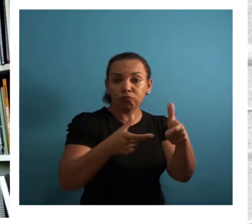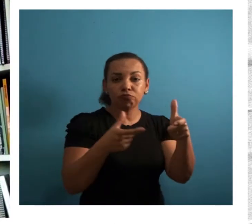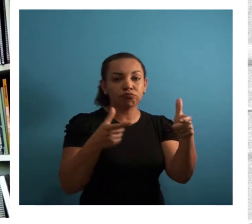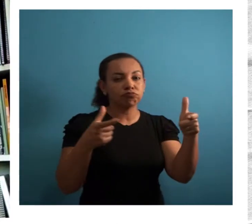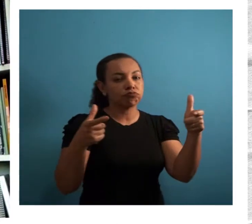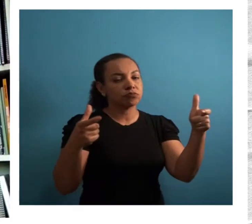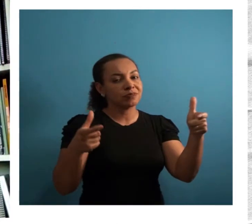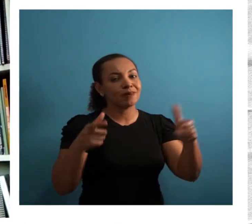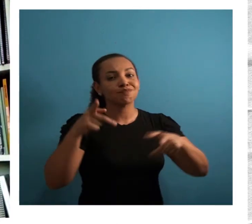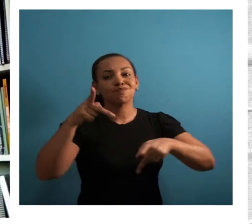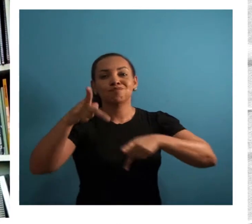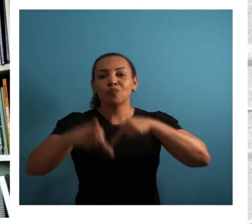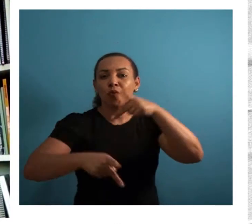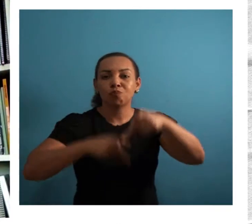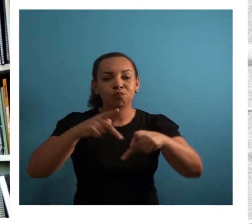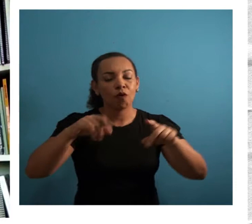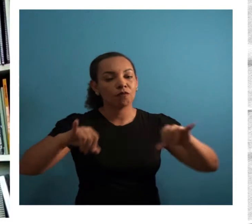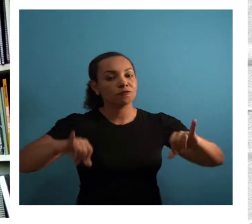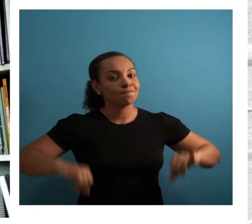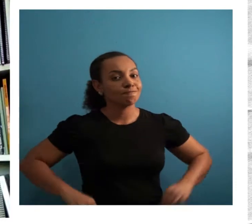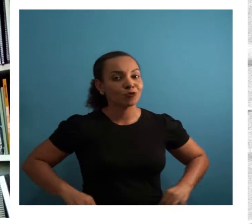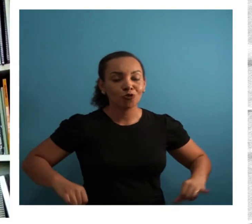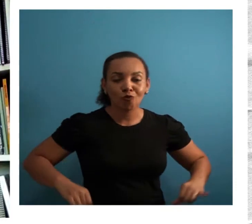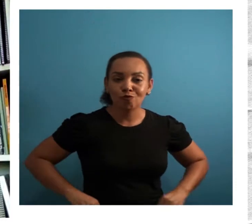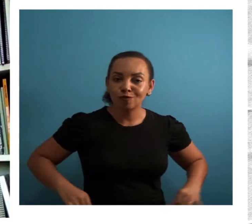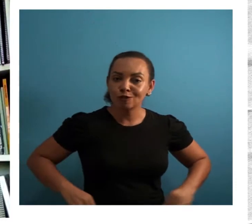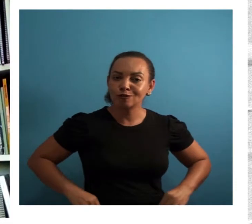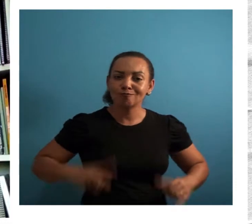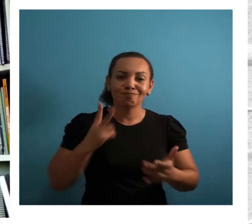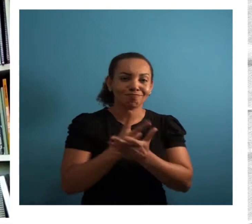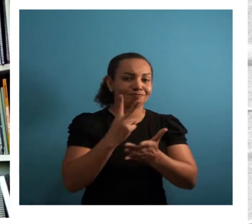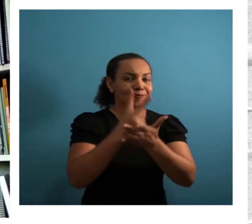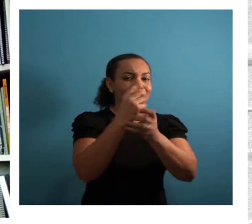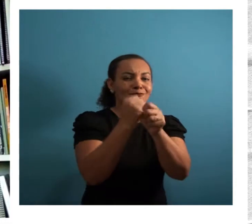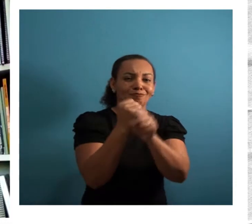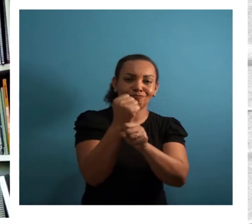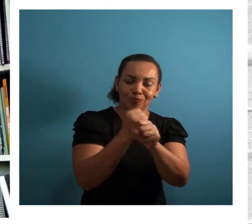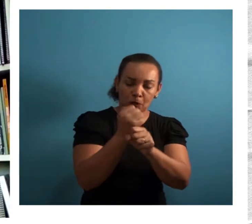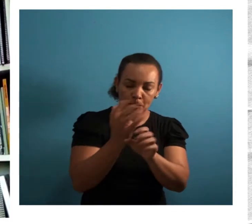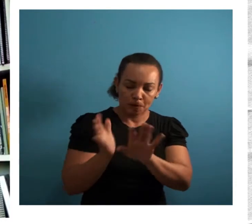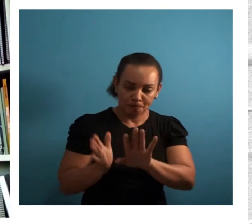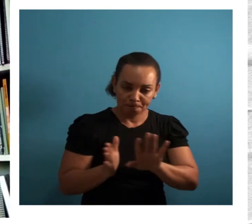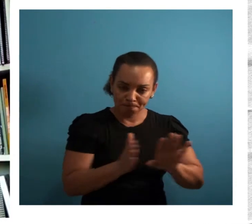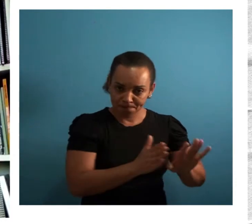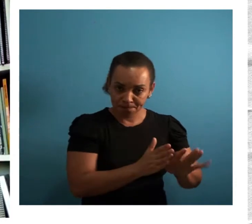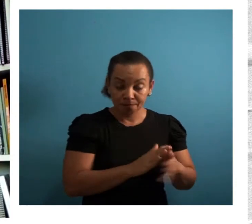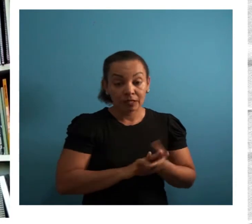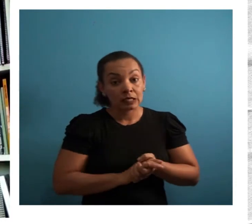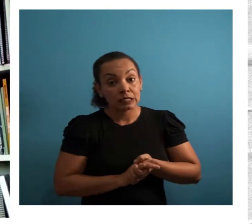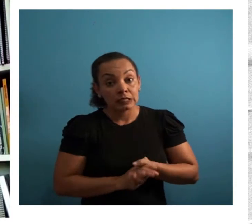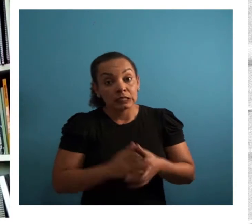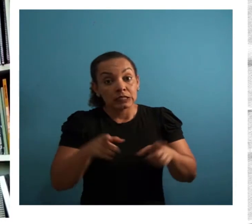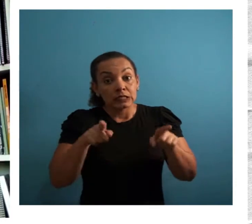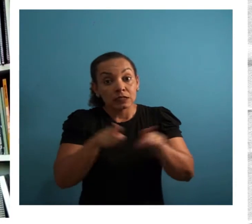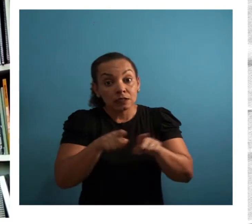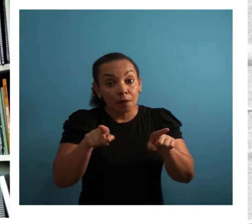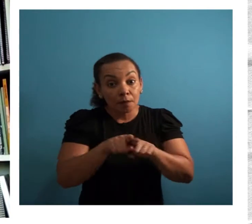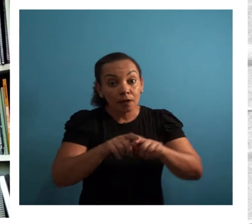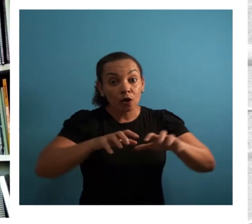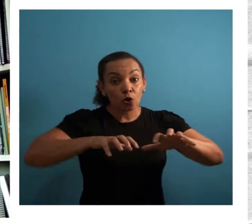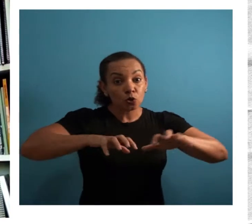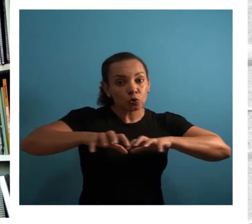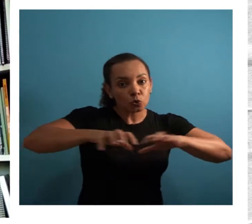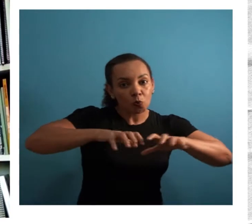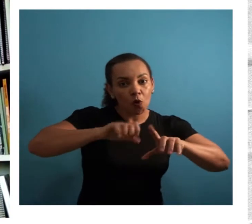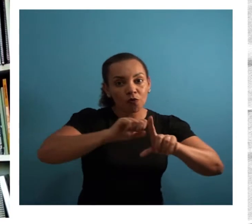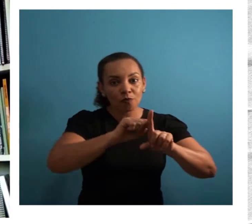e faz com que importante a população sofra cada vez mais e por outro lado os movimentos